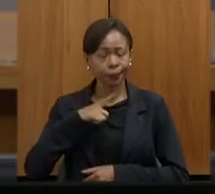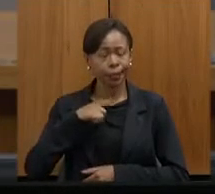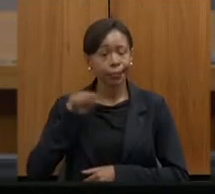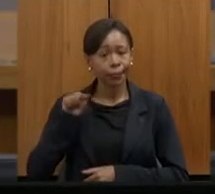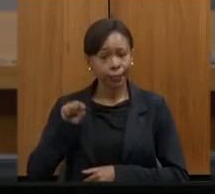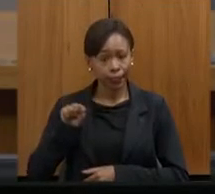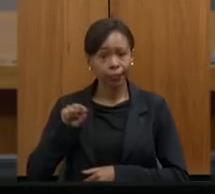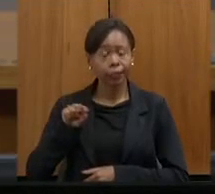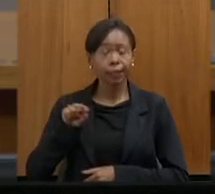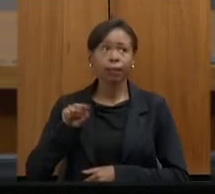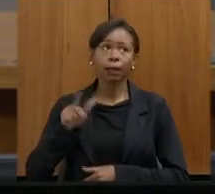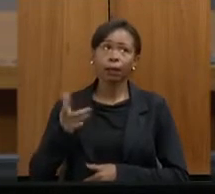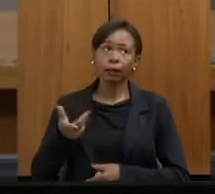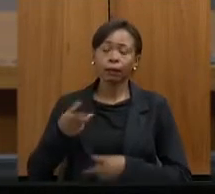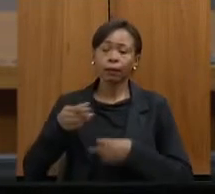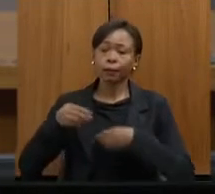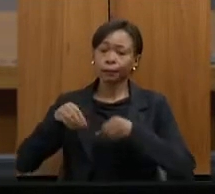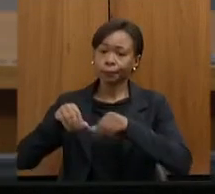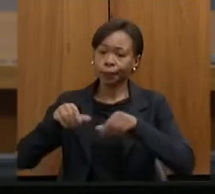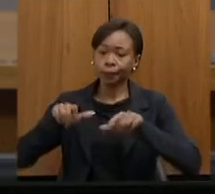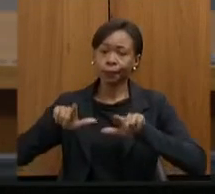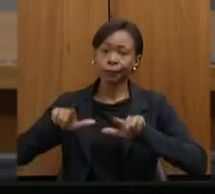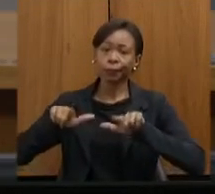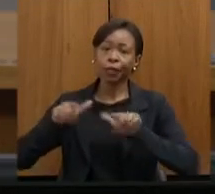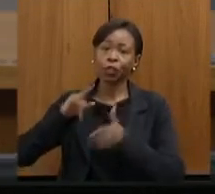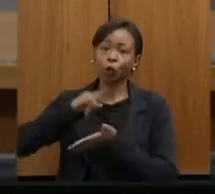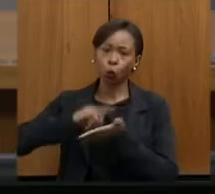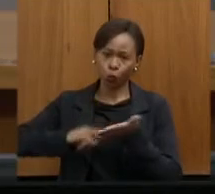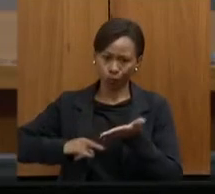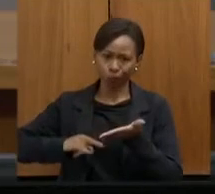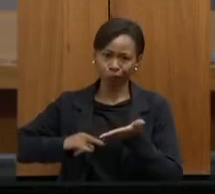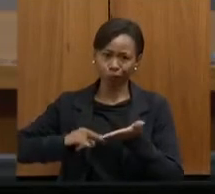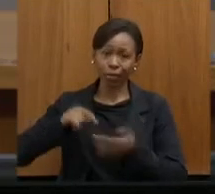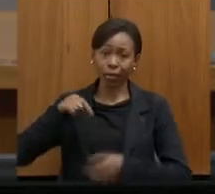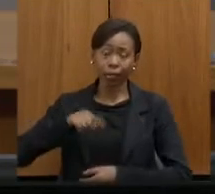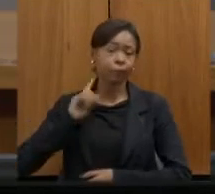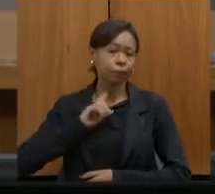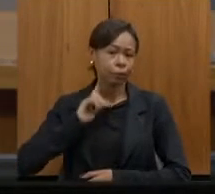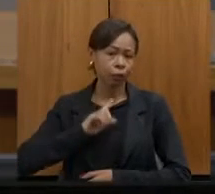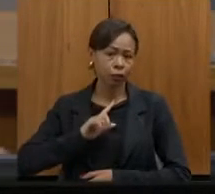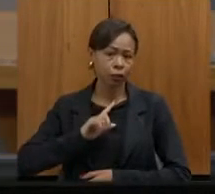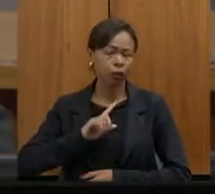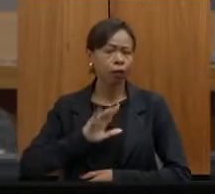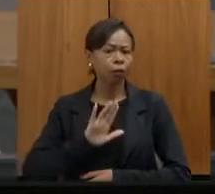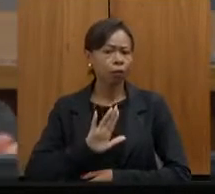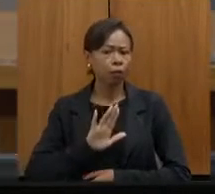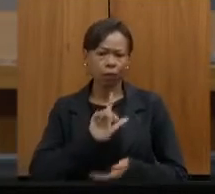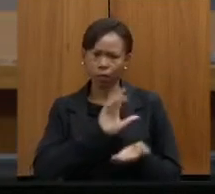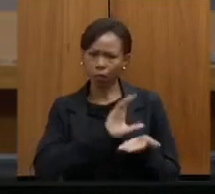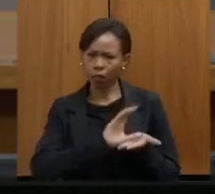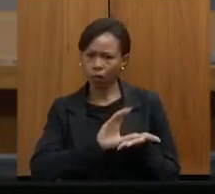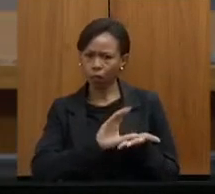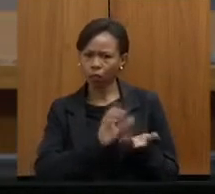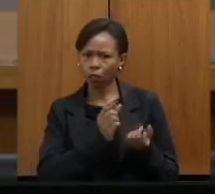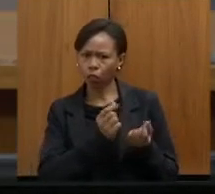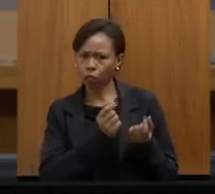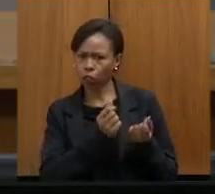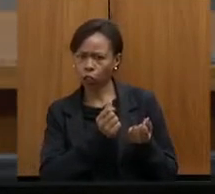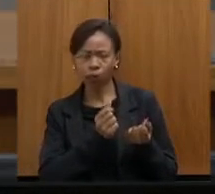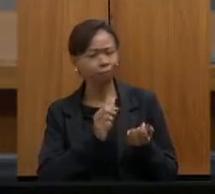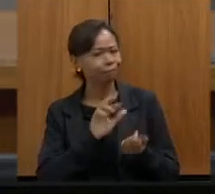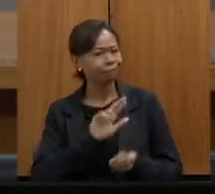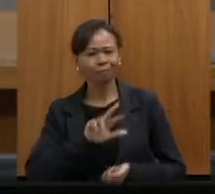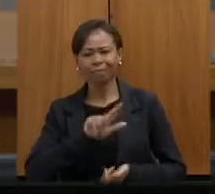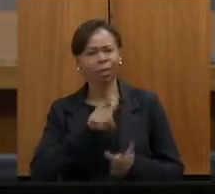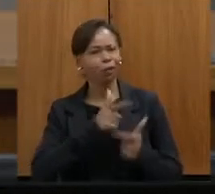em Minas Gerais. Hoje, eu não vejo um problema recurso. Isso daí, recurso, eu não vejo como principal problema. Às vezes a gente fica